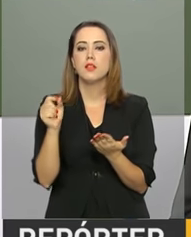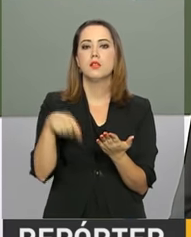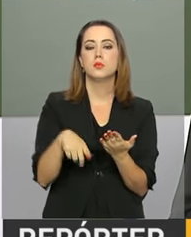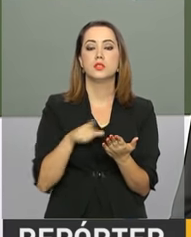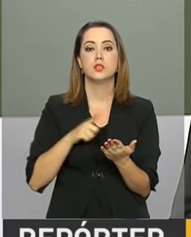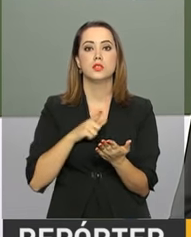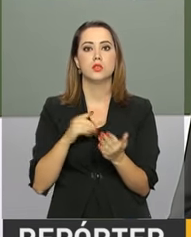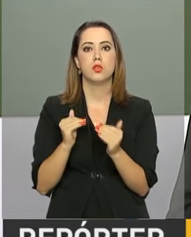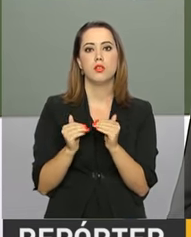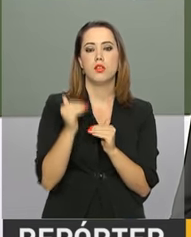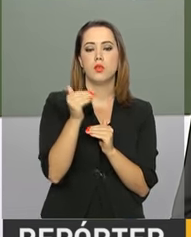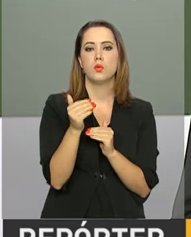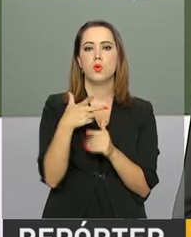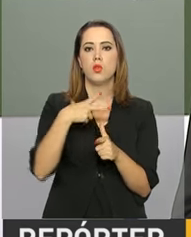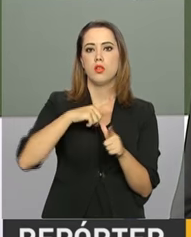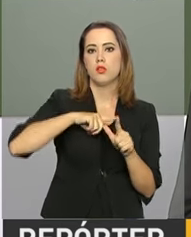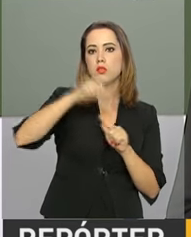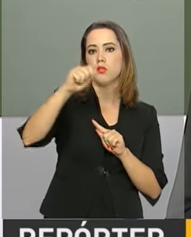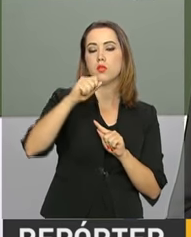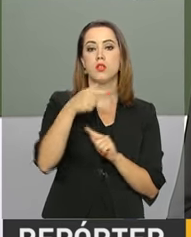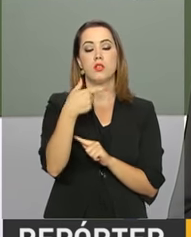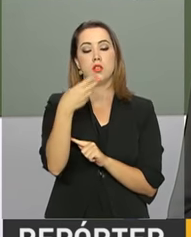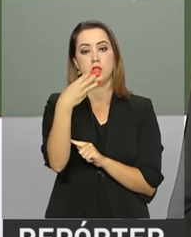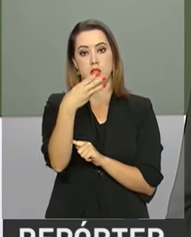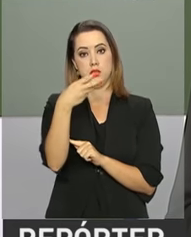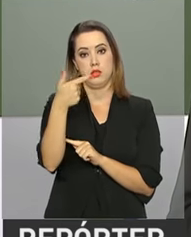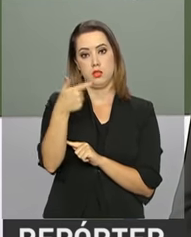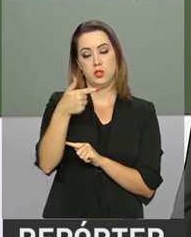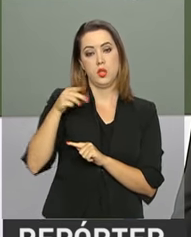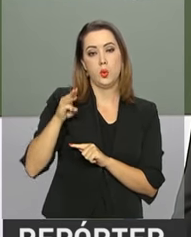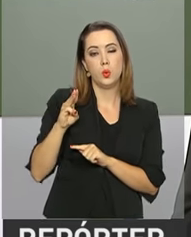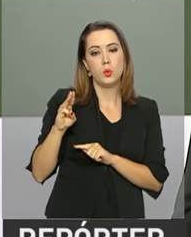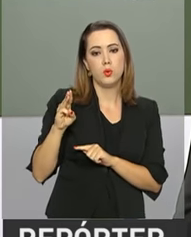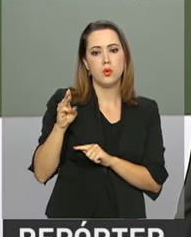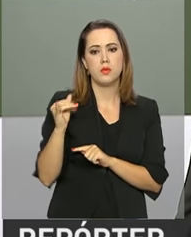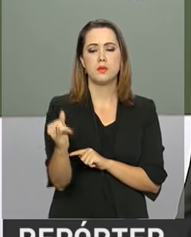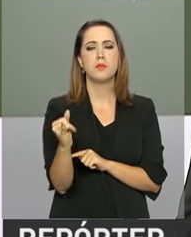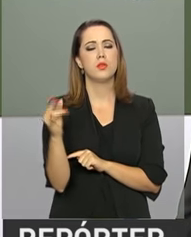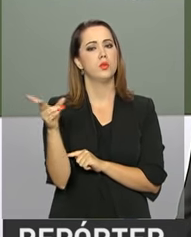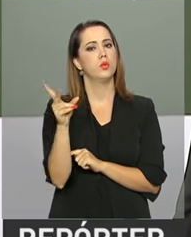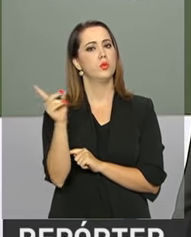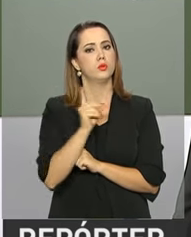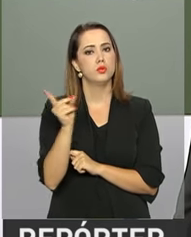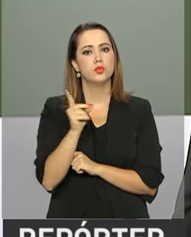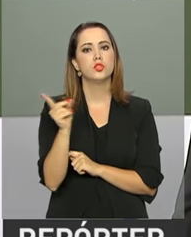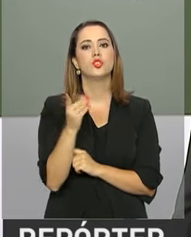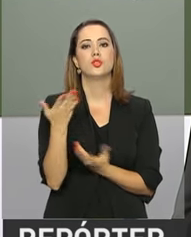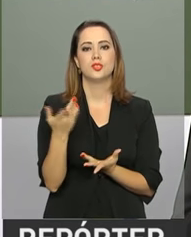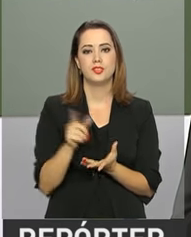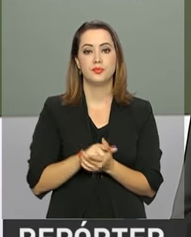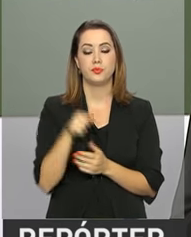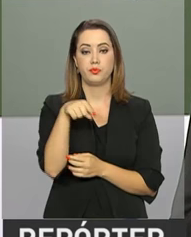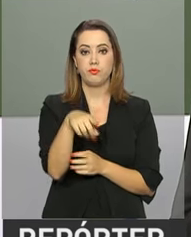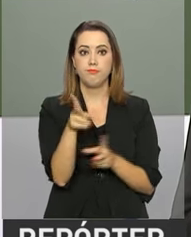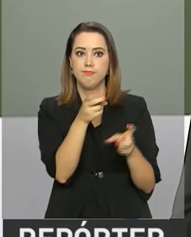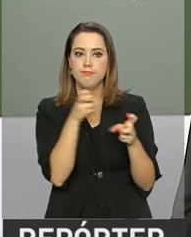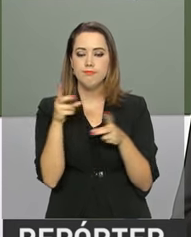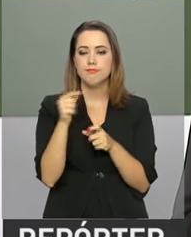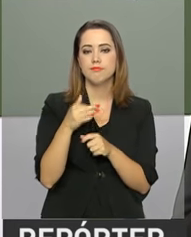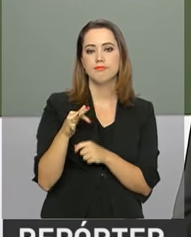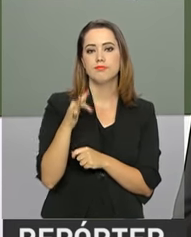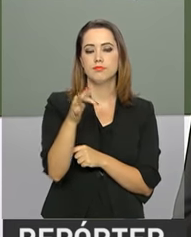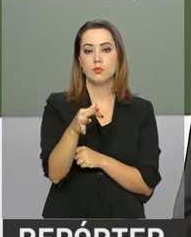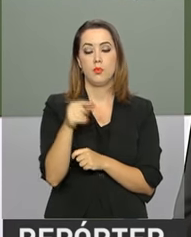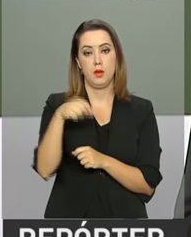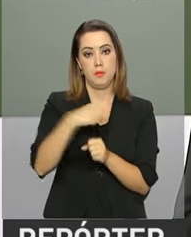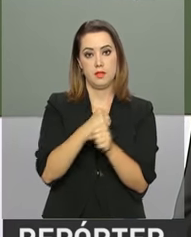o superávit recorde de mais de US$ 32 bilhões nos 8 primeiros meses desse ano. A expectativa para 2016 é que